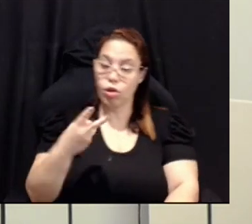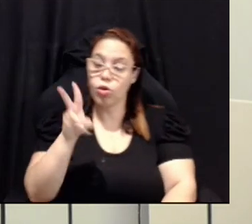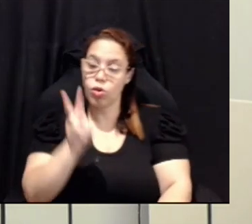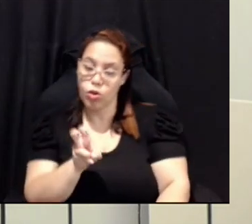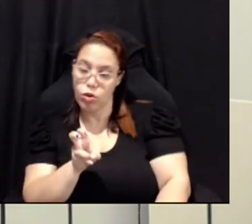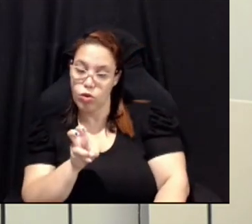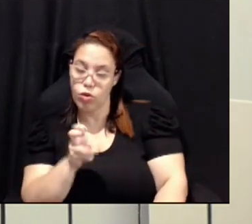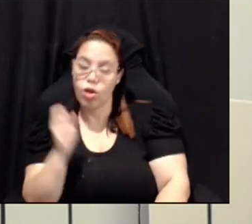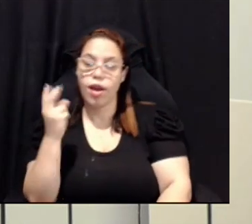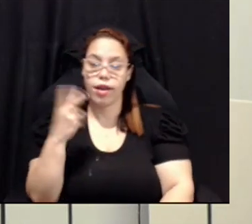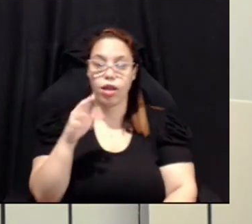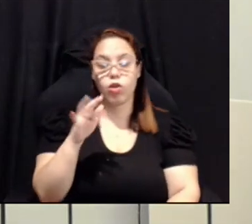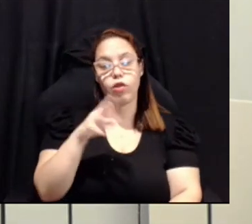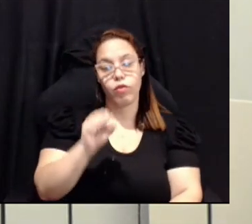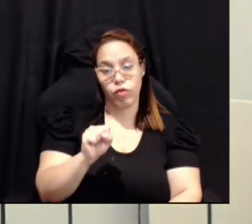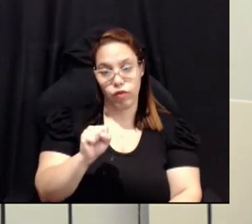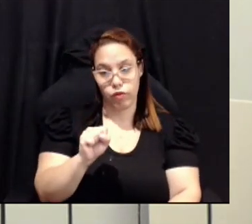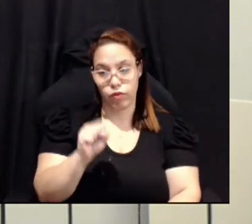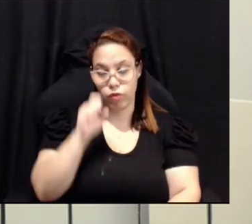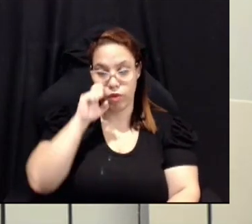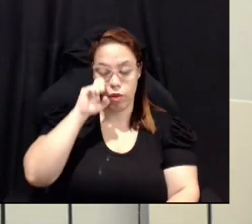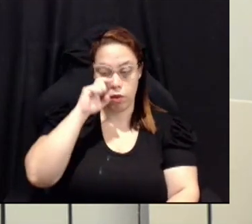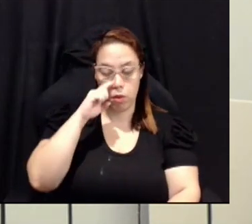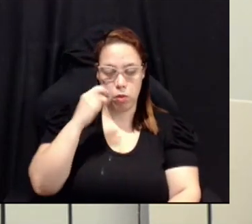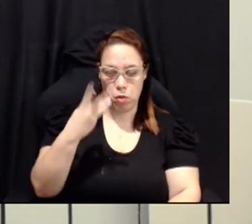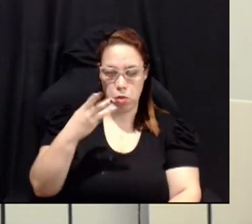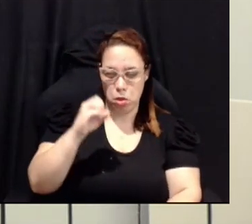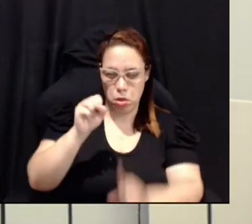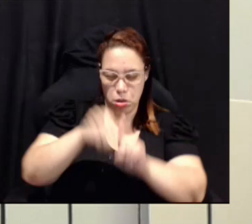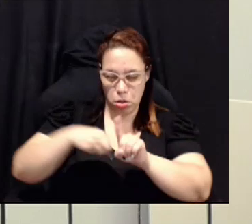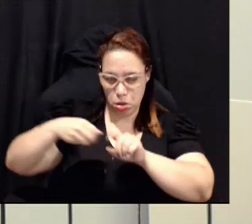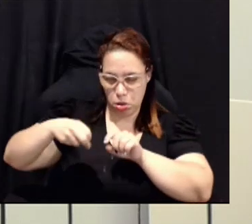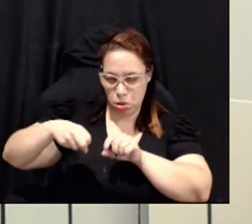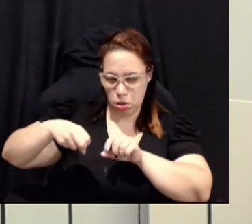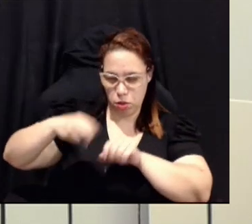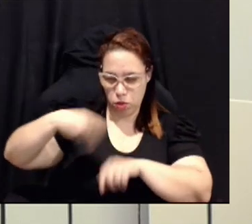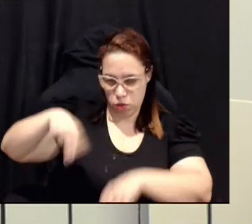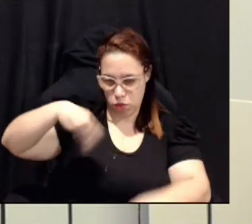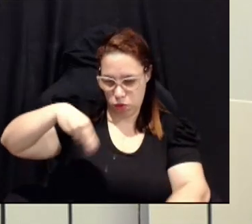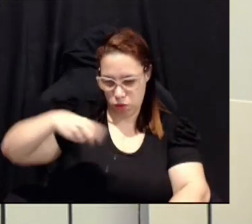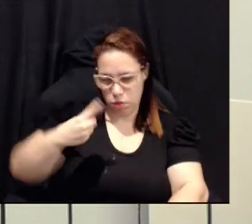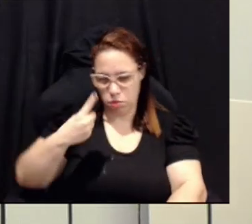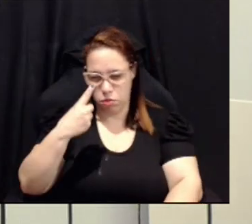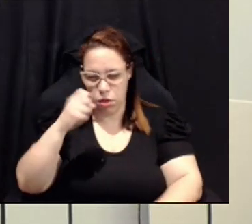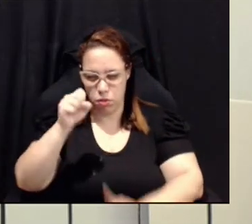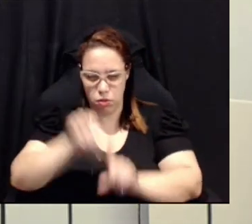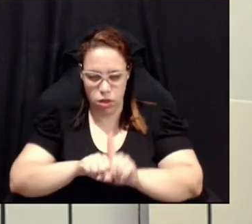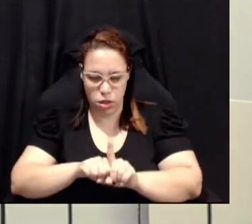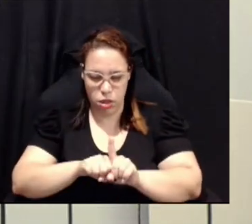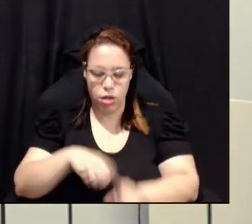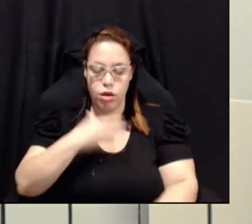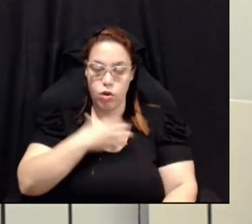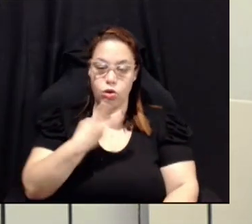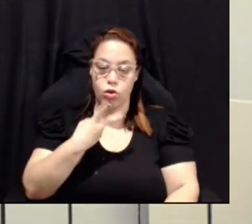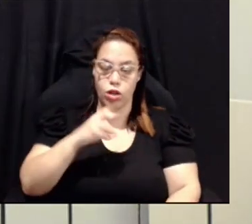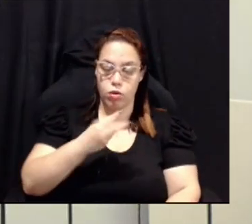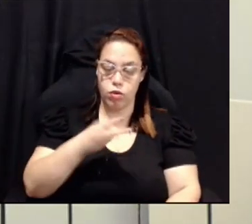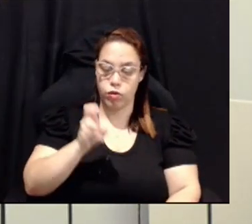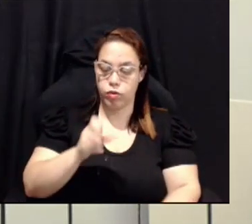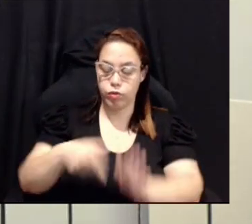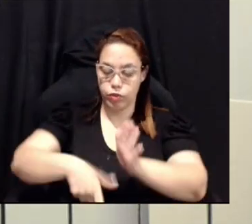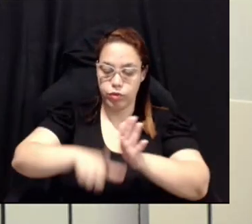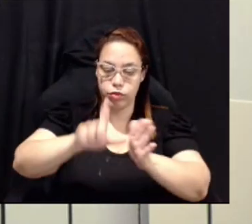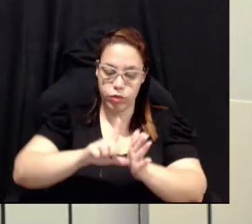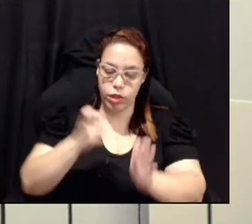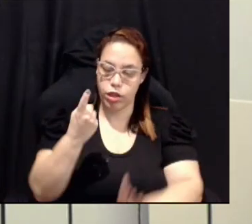segunda fase nos dias 30 de novembro e 1º de dezembro de 2025. Antes da primeira